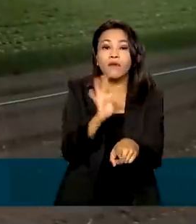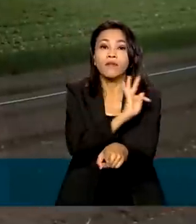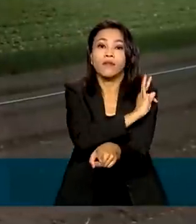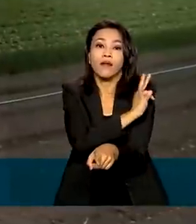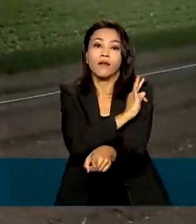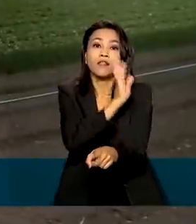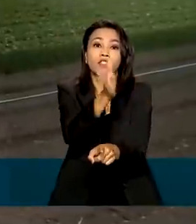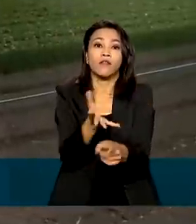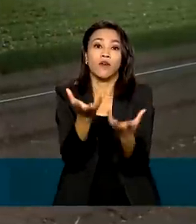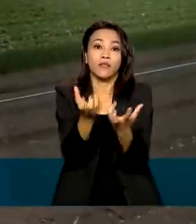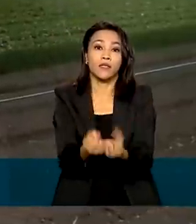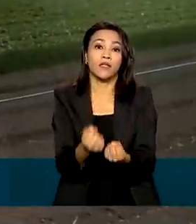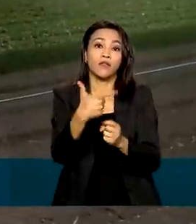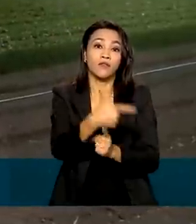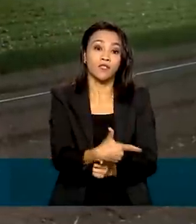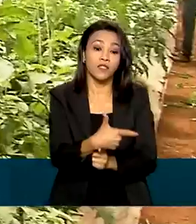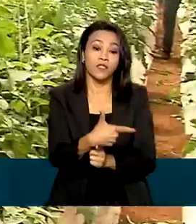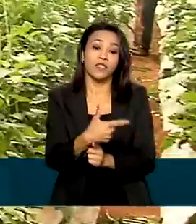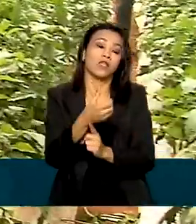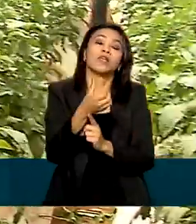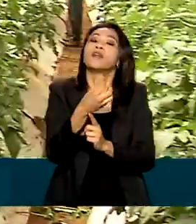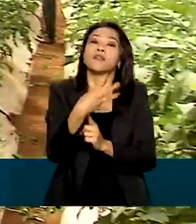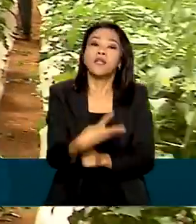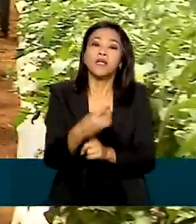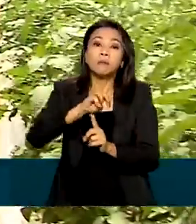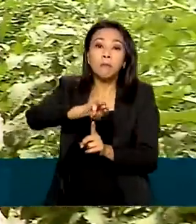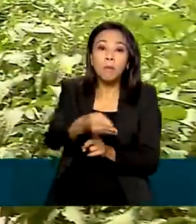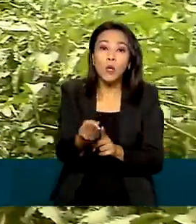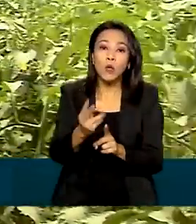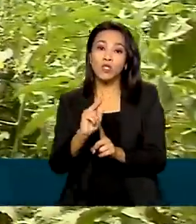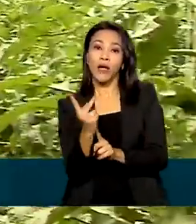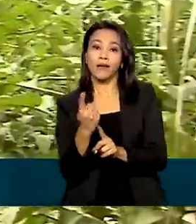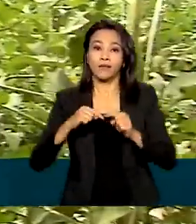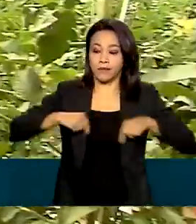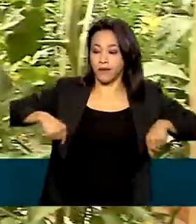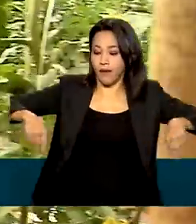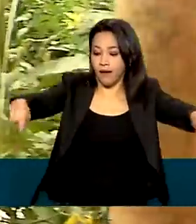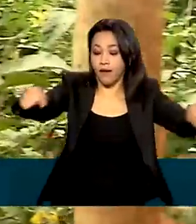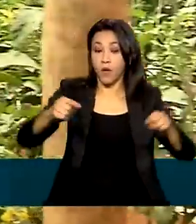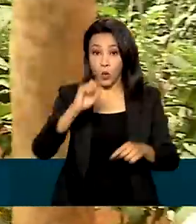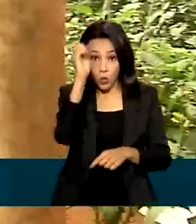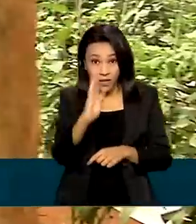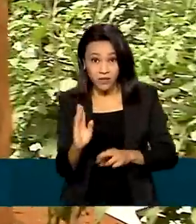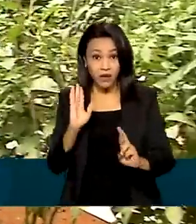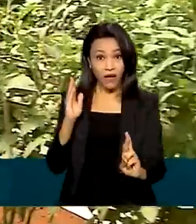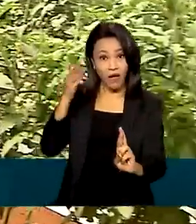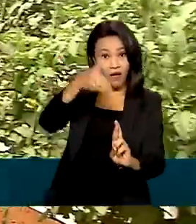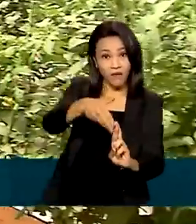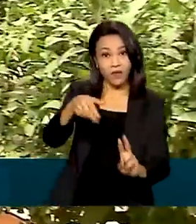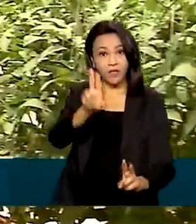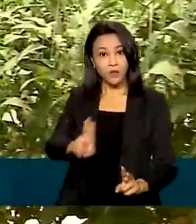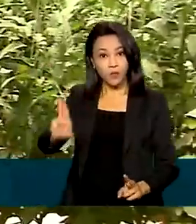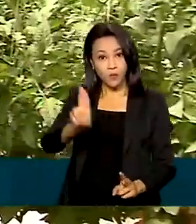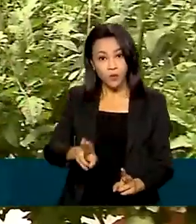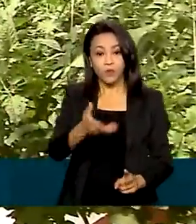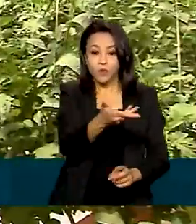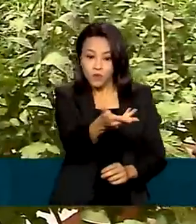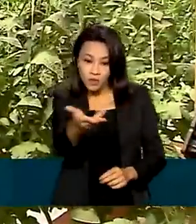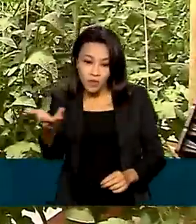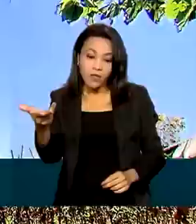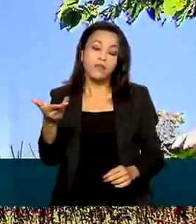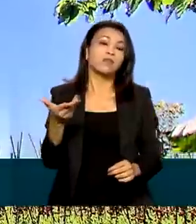em 23 milhões de hectares. Hoje, o Brasil é referência mundial na utilização de defensivos agrícolas